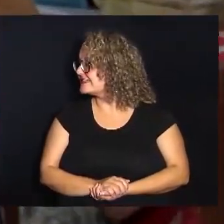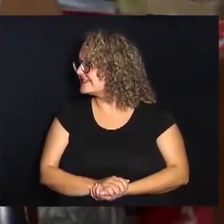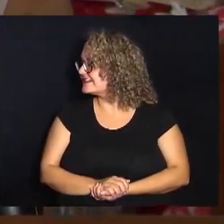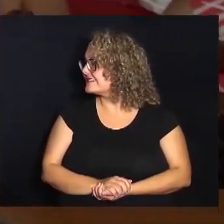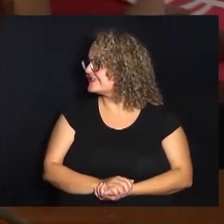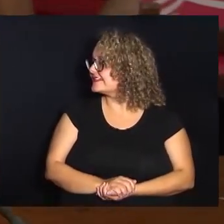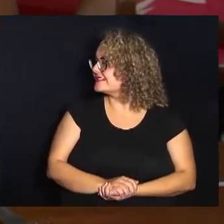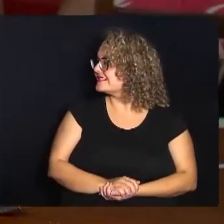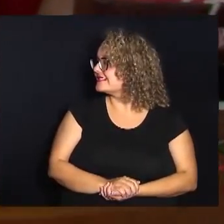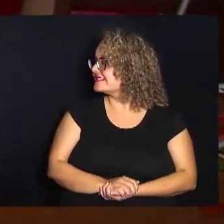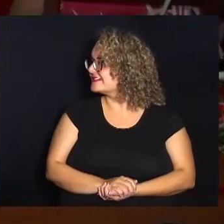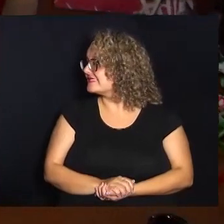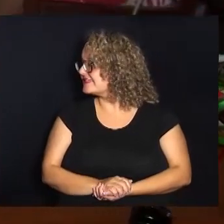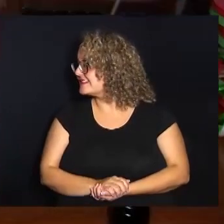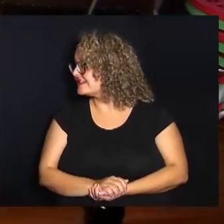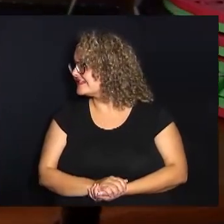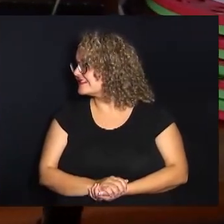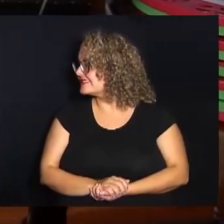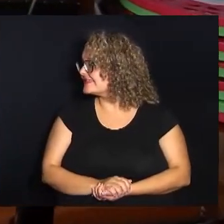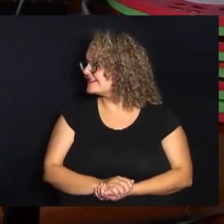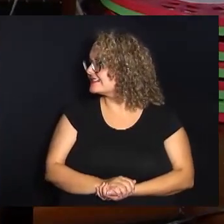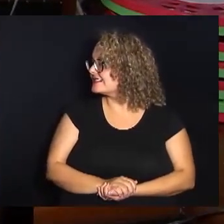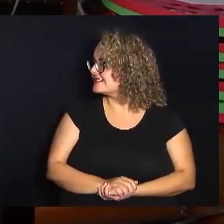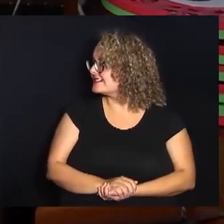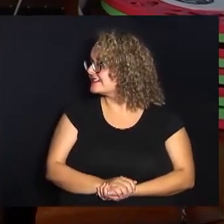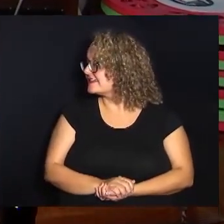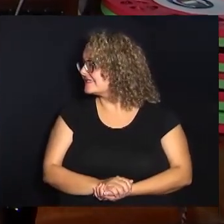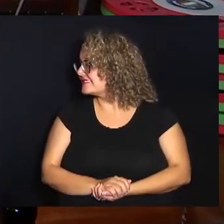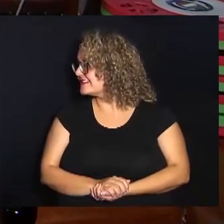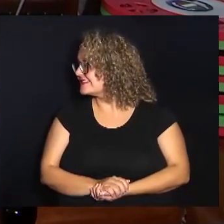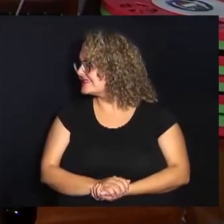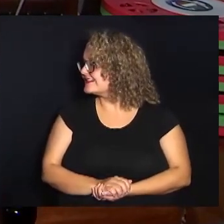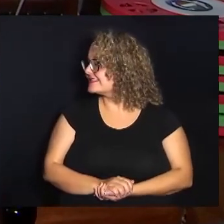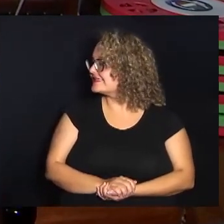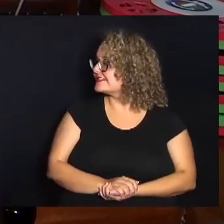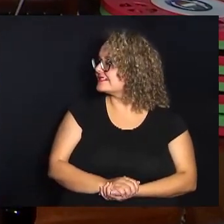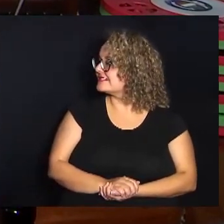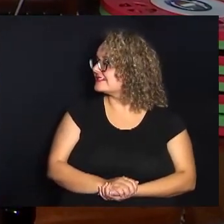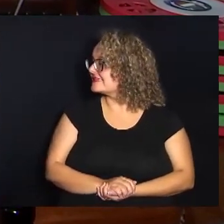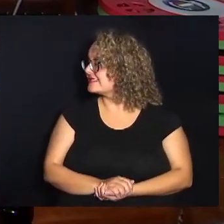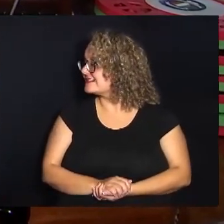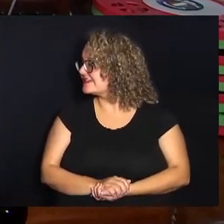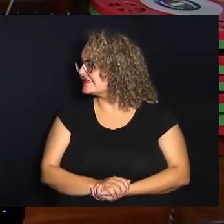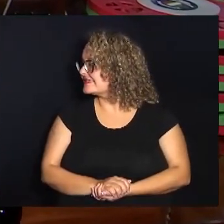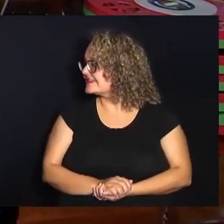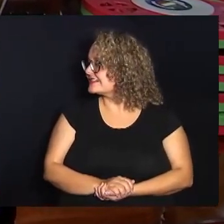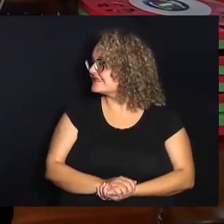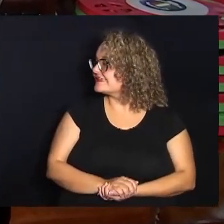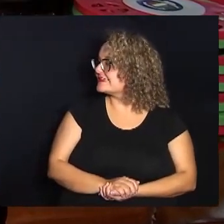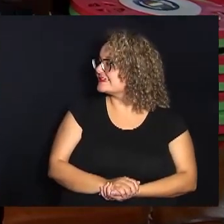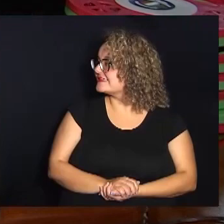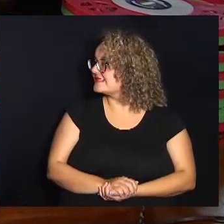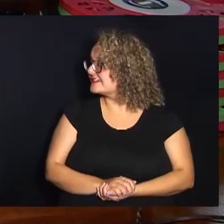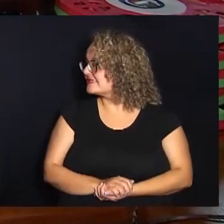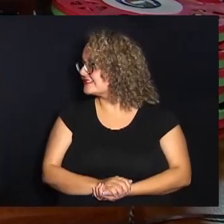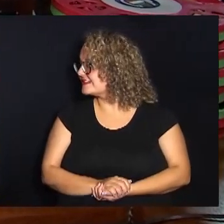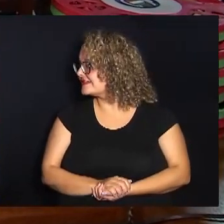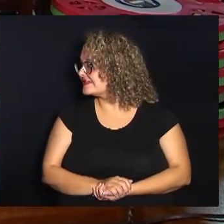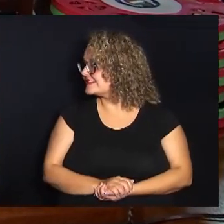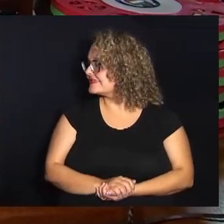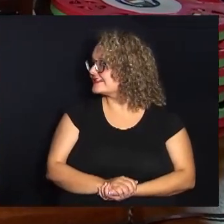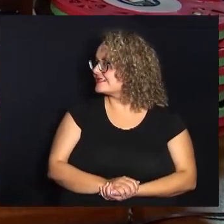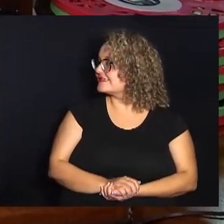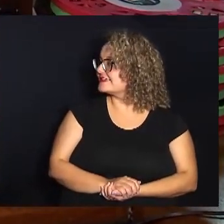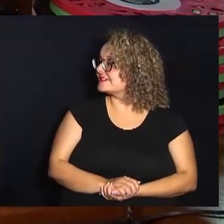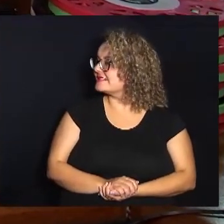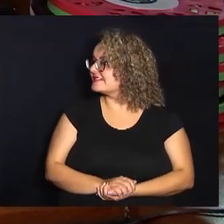cresce così, se pianta così, sei fiore. E olha, gente, a polenta, que é um prato típico italiano,